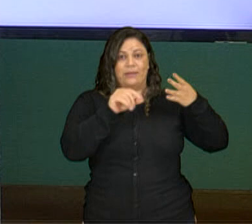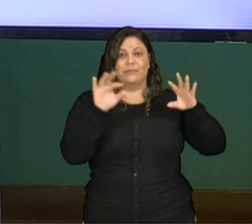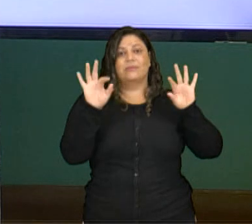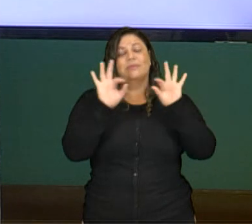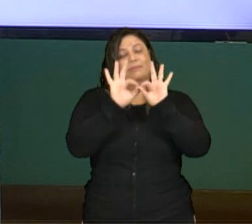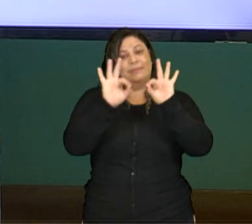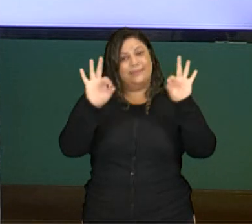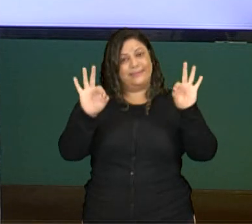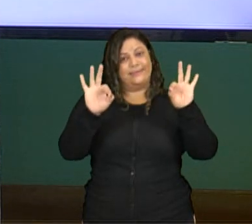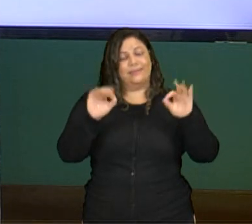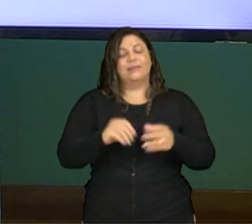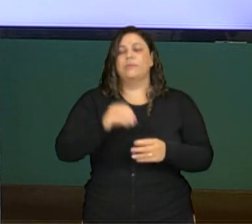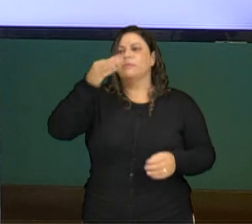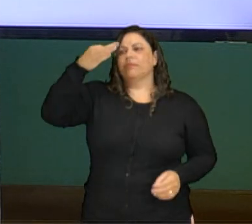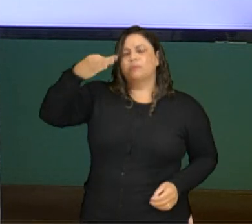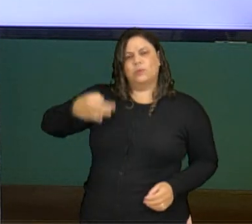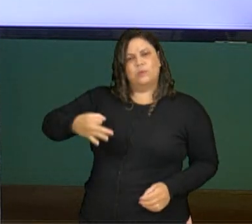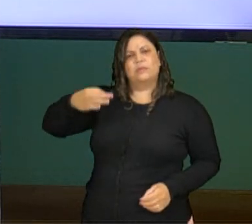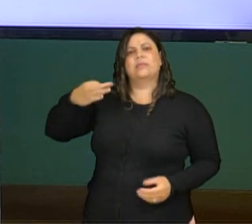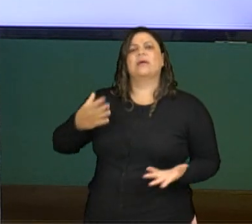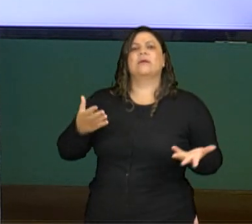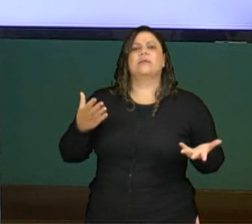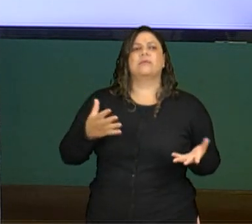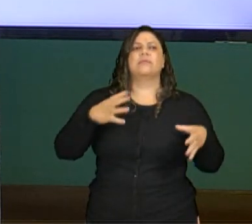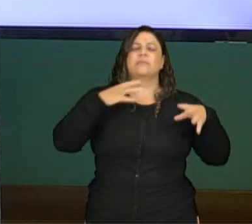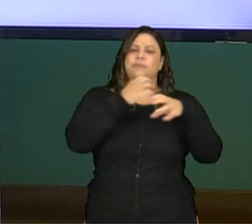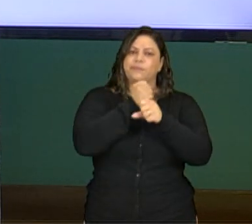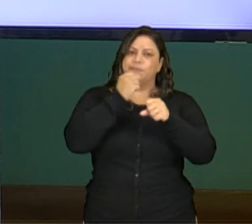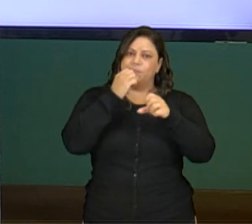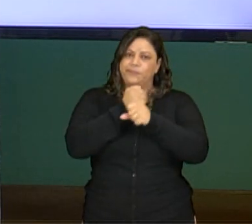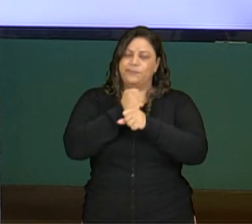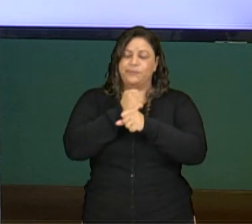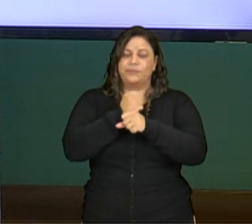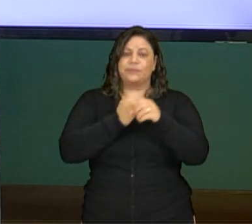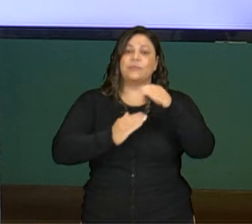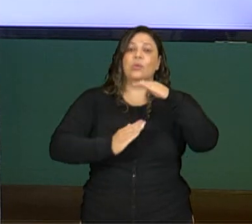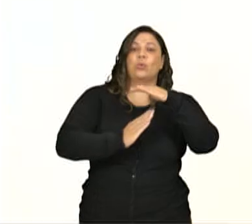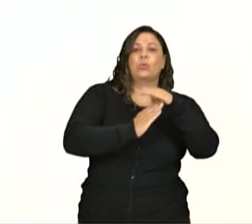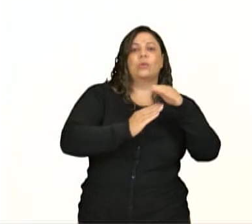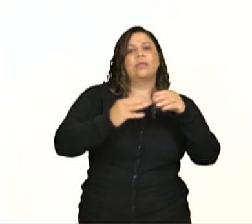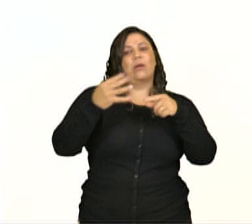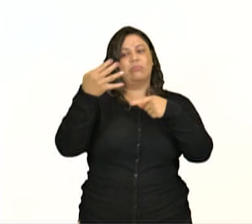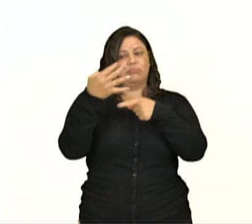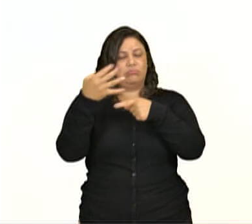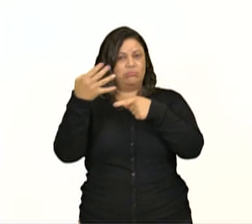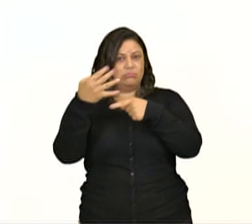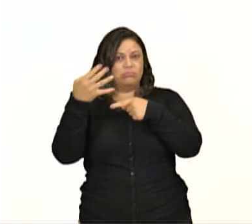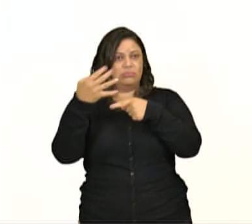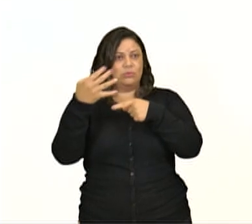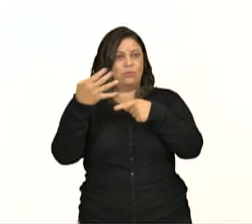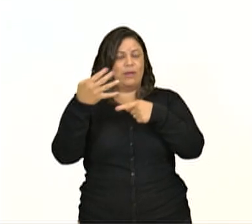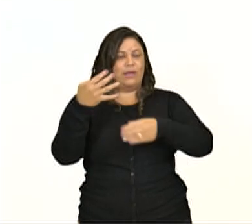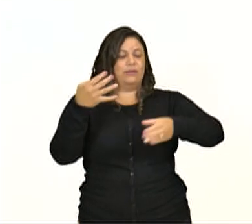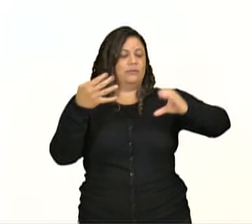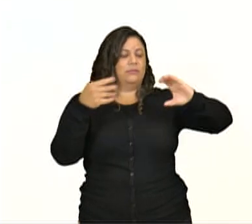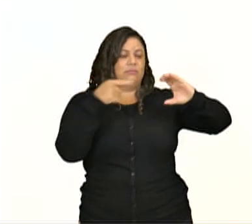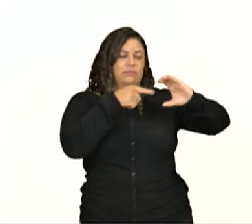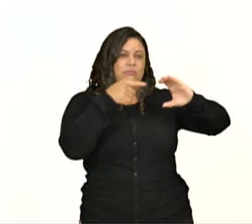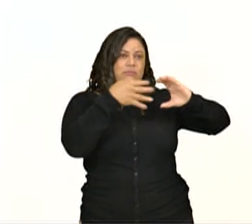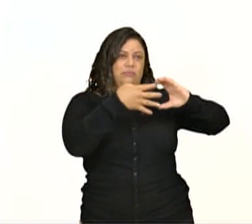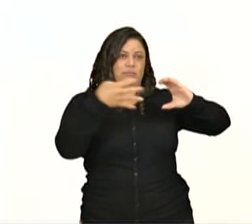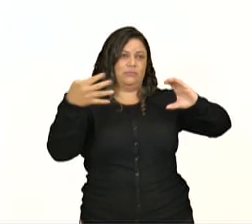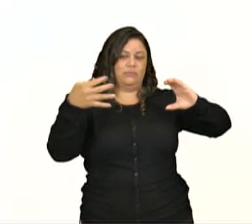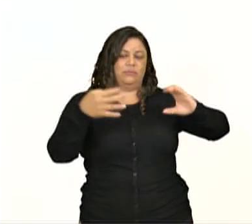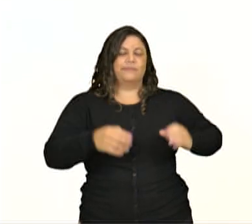é que sempre tem que totalizar 4 ligações químicas este átomozinho bacana